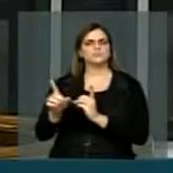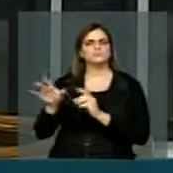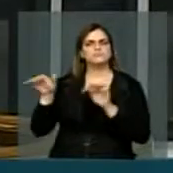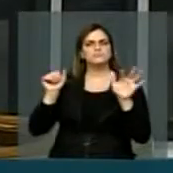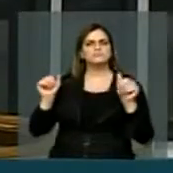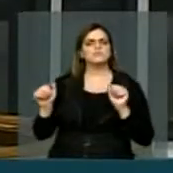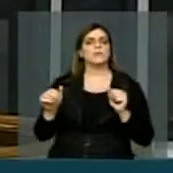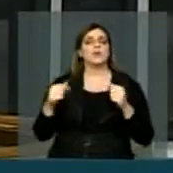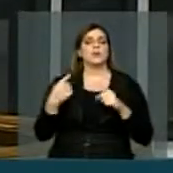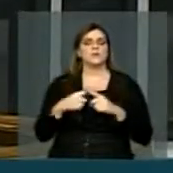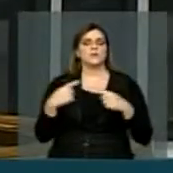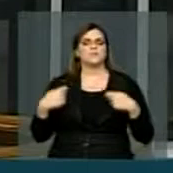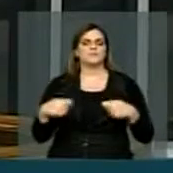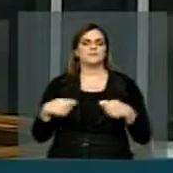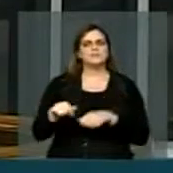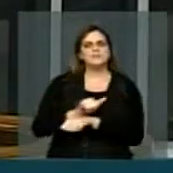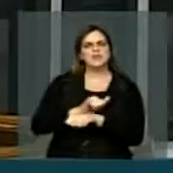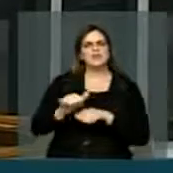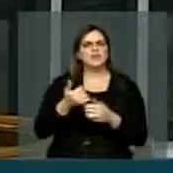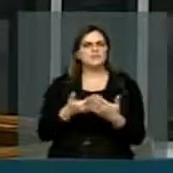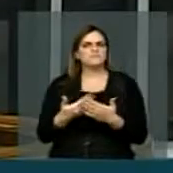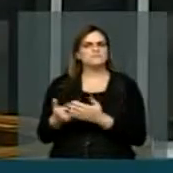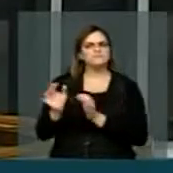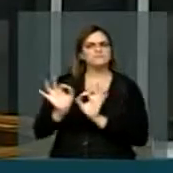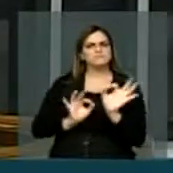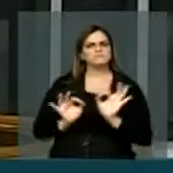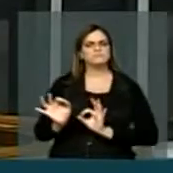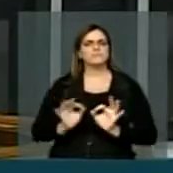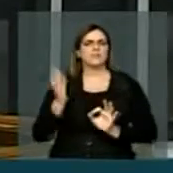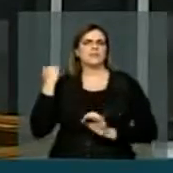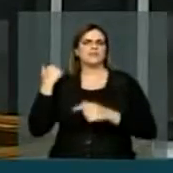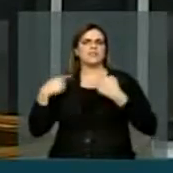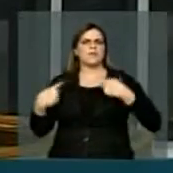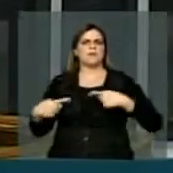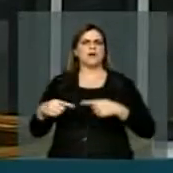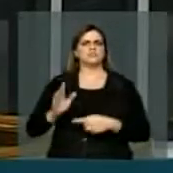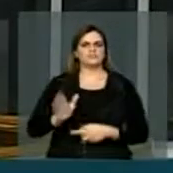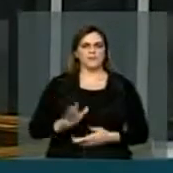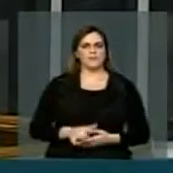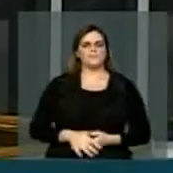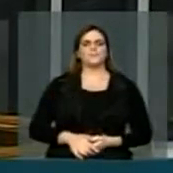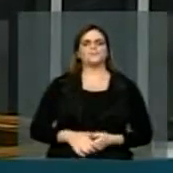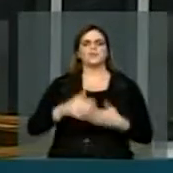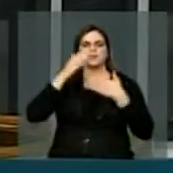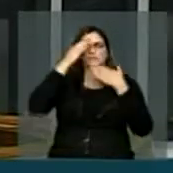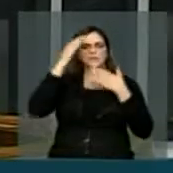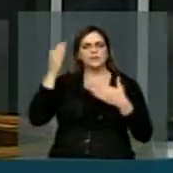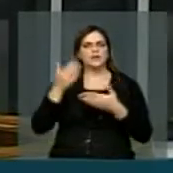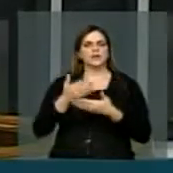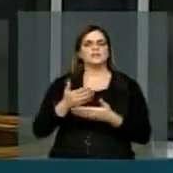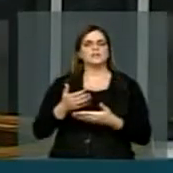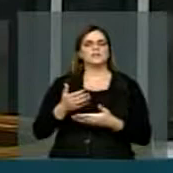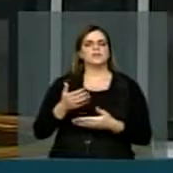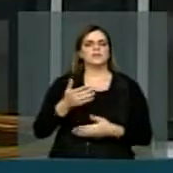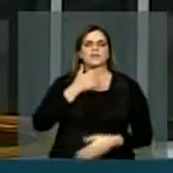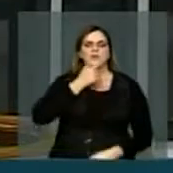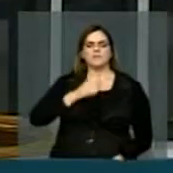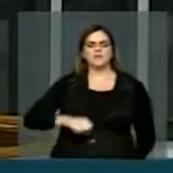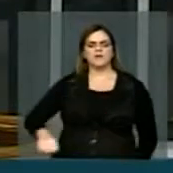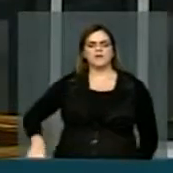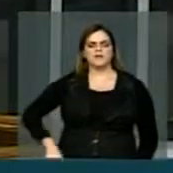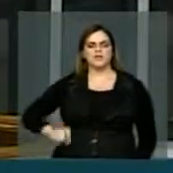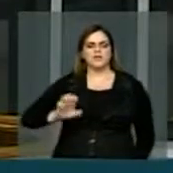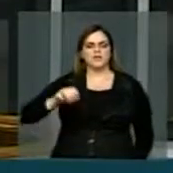possamos implementar as estratégias amplamente debatidas. Agradecer a atenção também do embaixador do Brasil